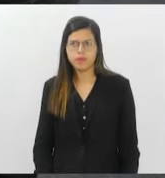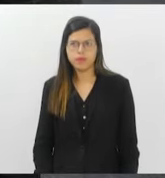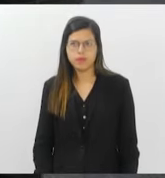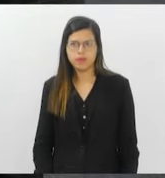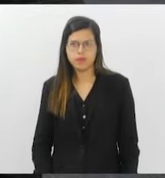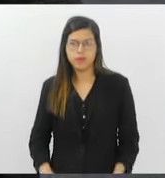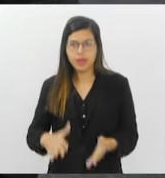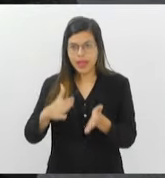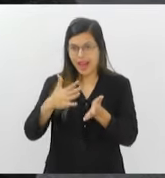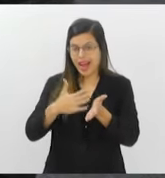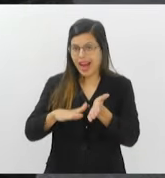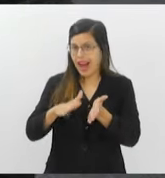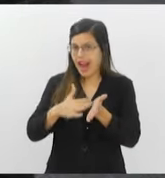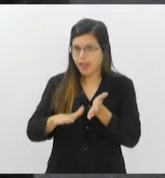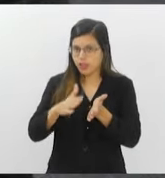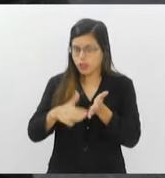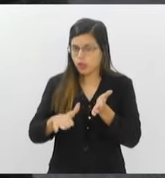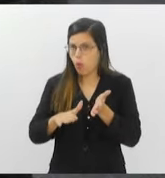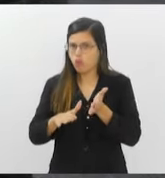gastam aproximadamente